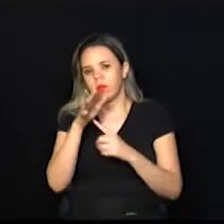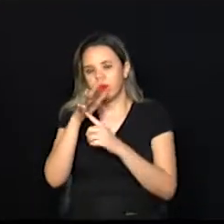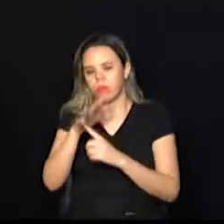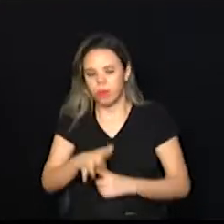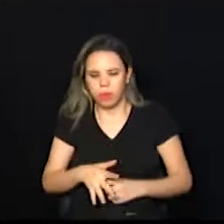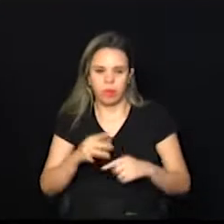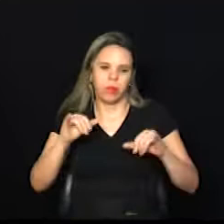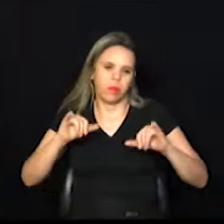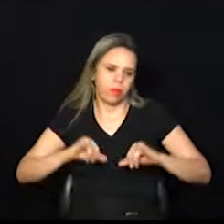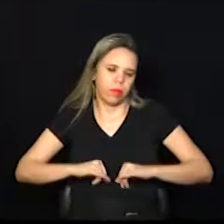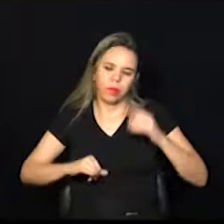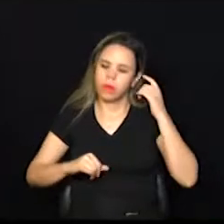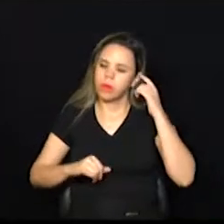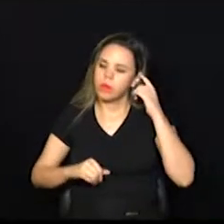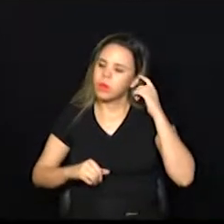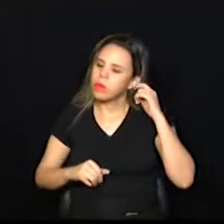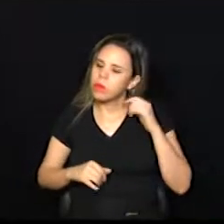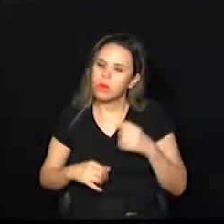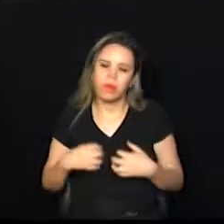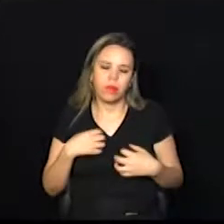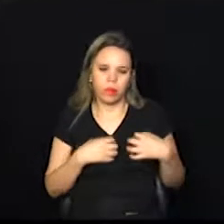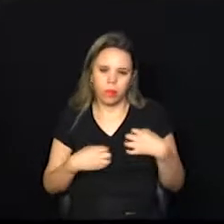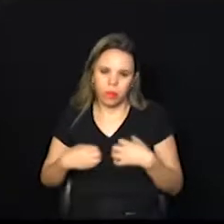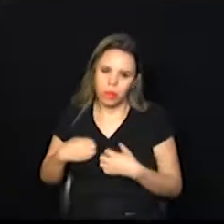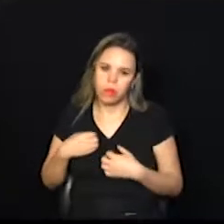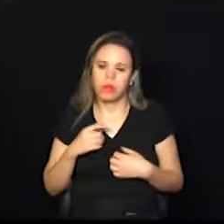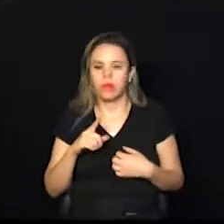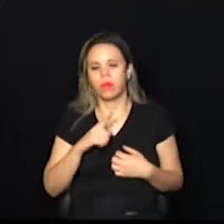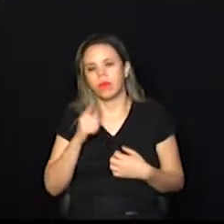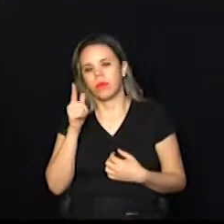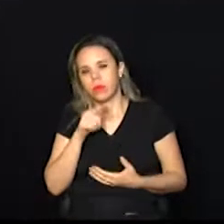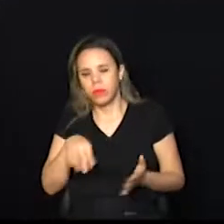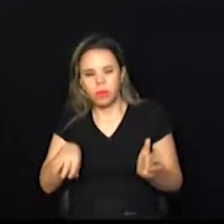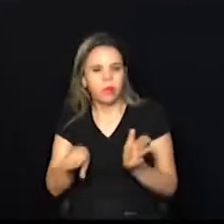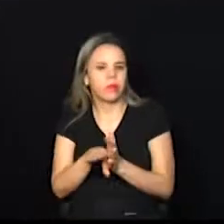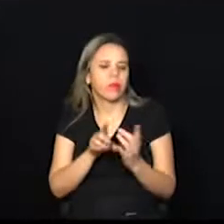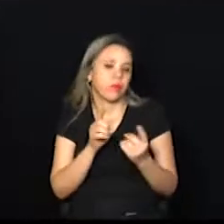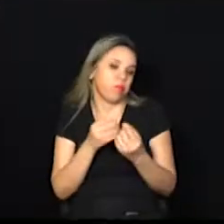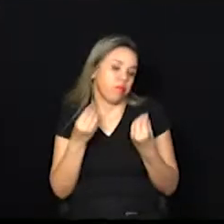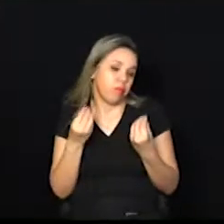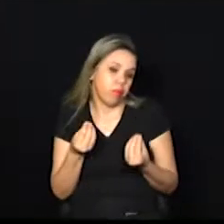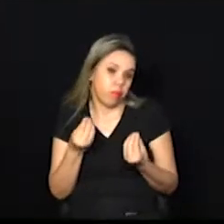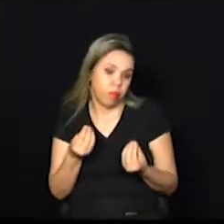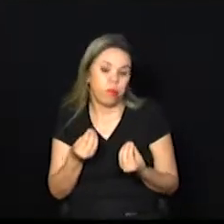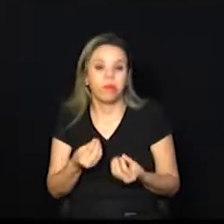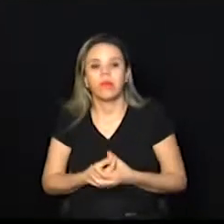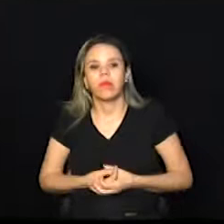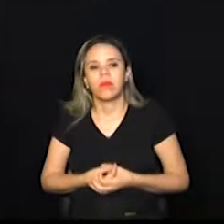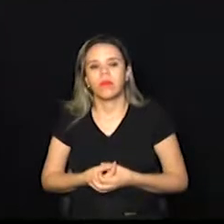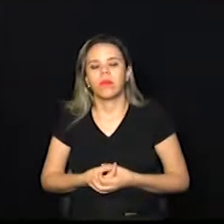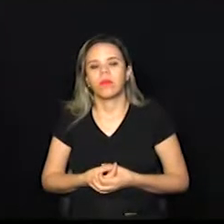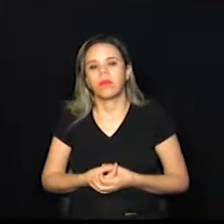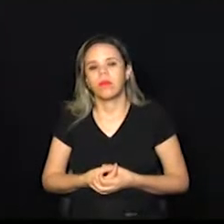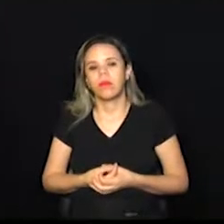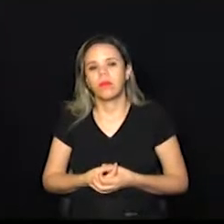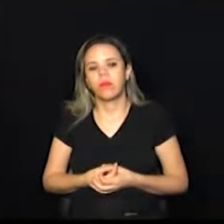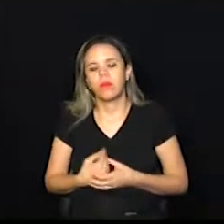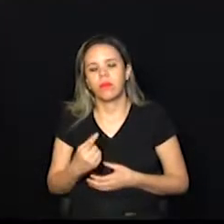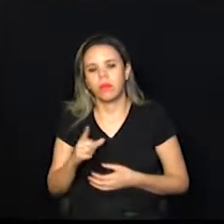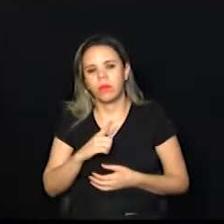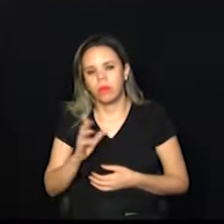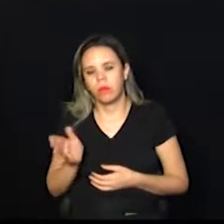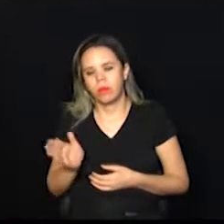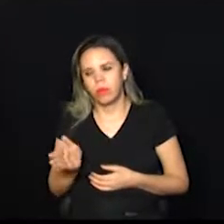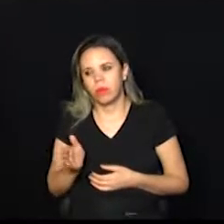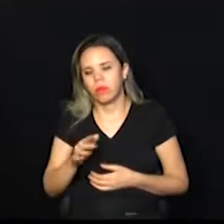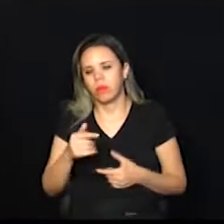quanto isso era dolorido, das parcerias, como chegar no serviço. E aí, a partir disso, a gente já tem mais